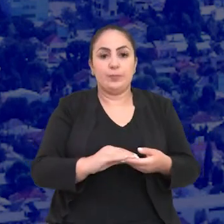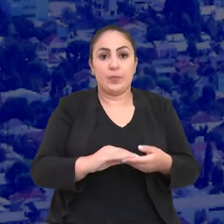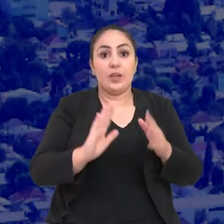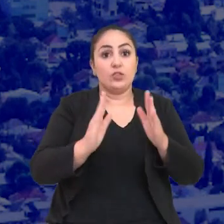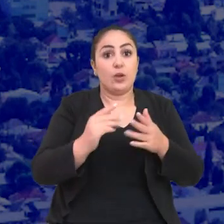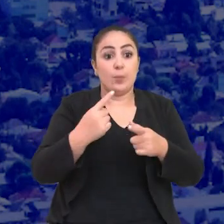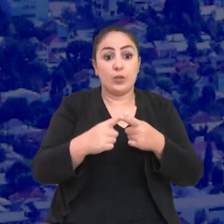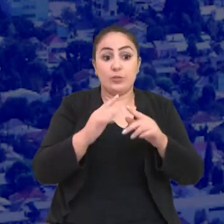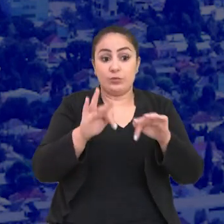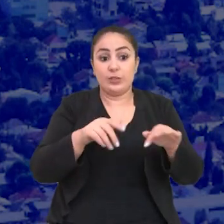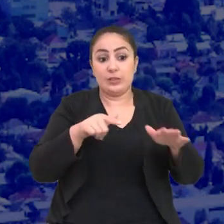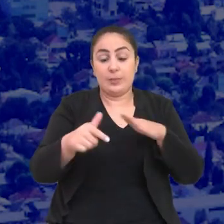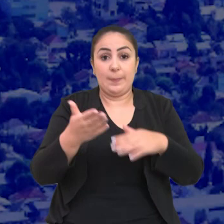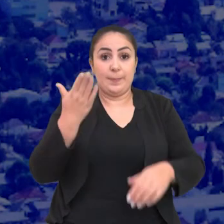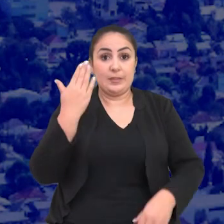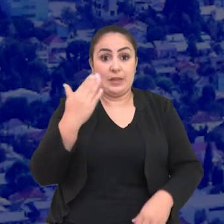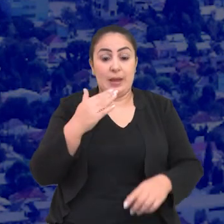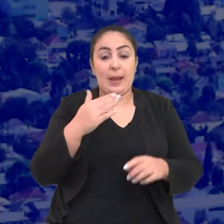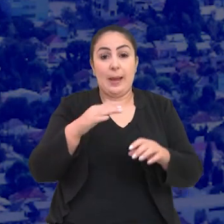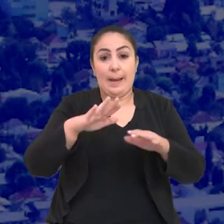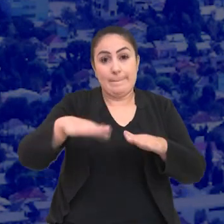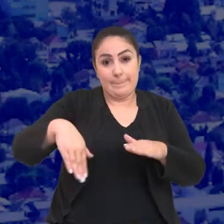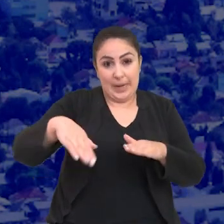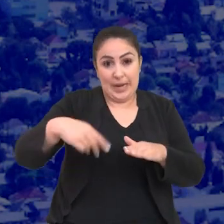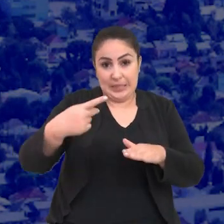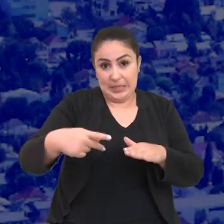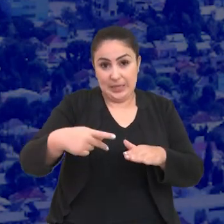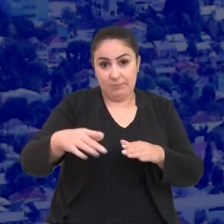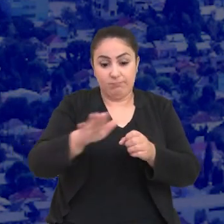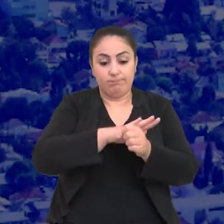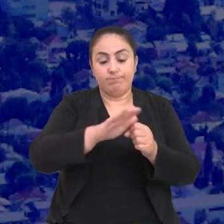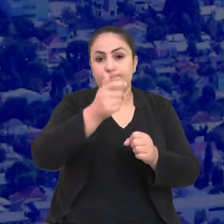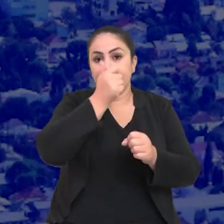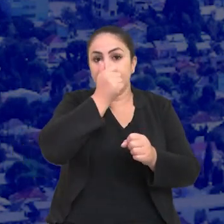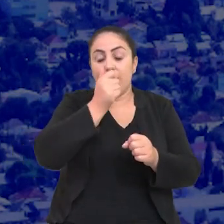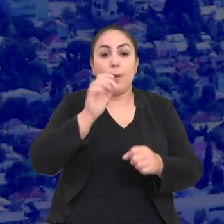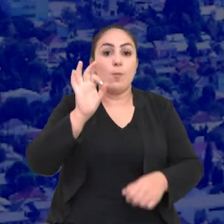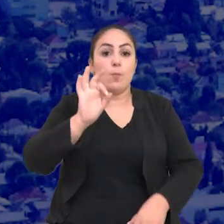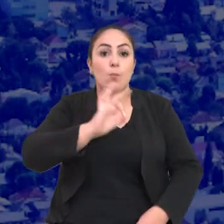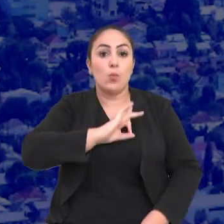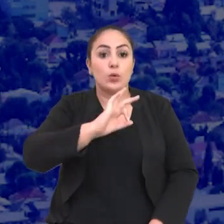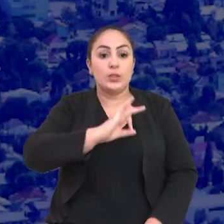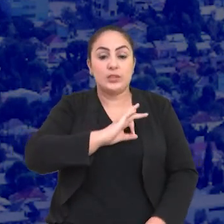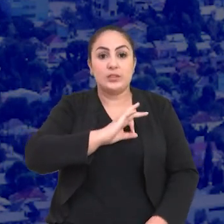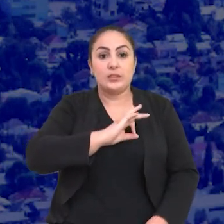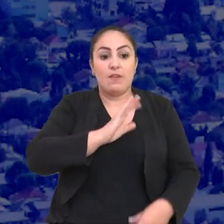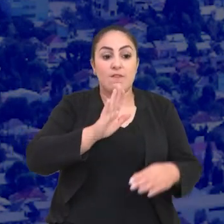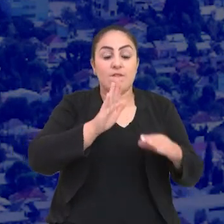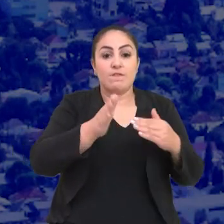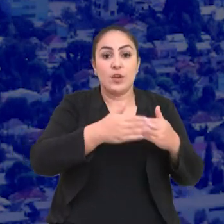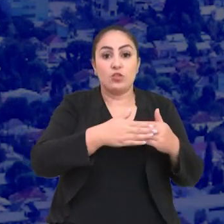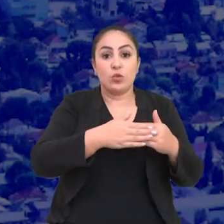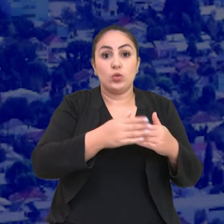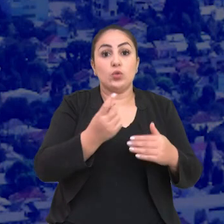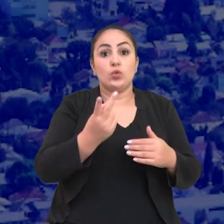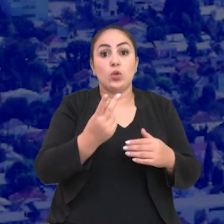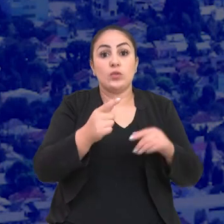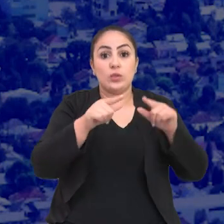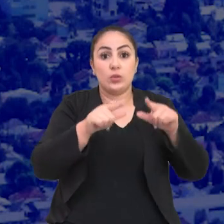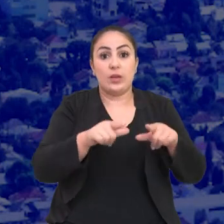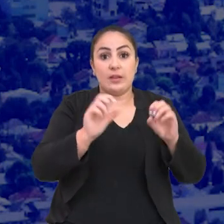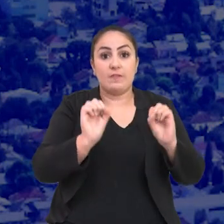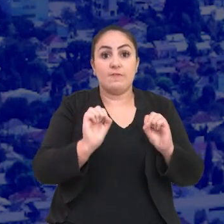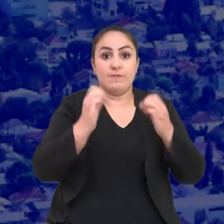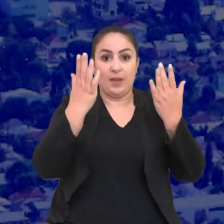preocupante, já que no final de semana passado as praias aqui estavam lotadas e a polícia interditou 12 locais